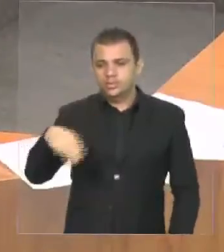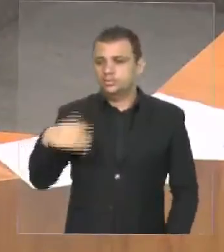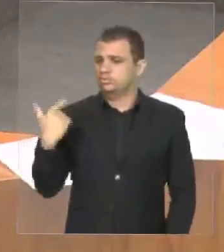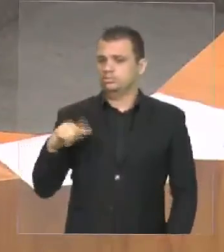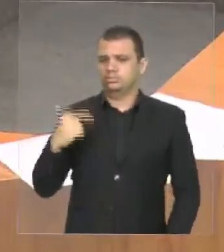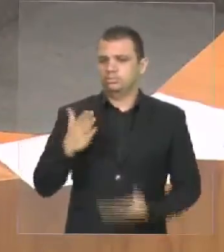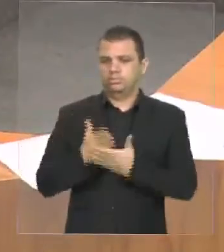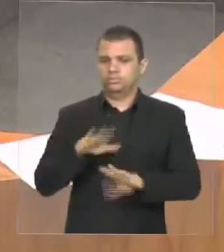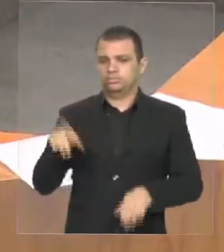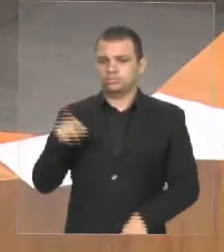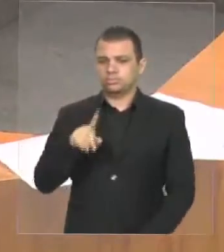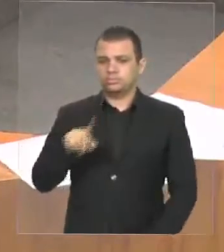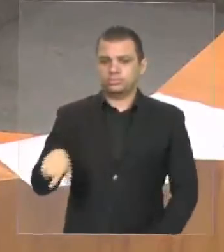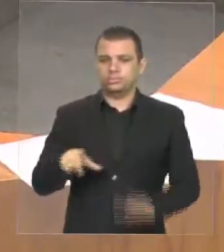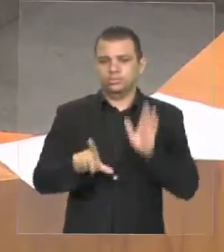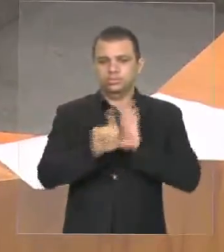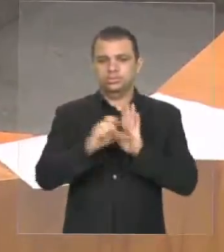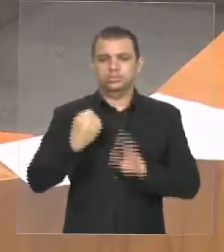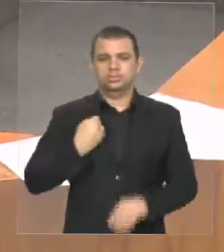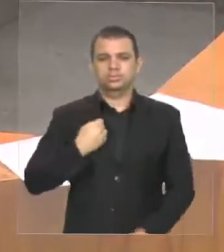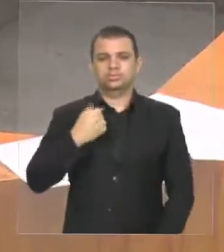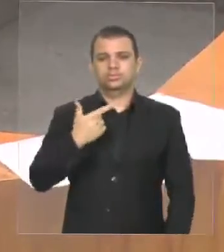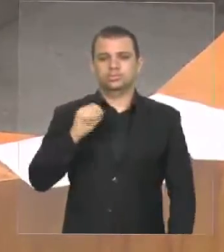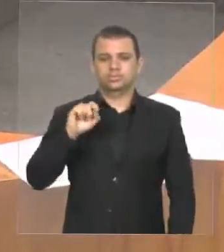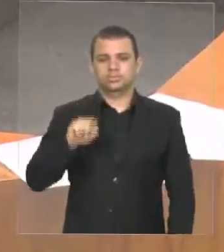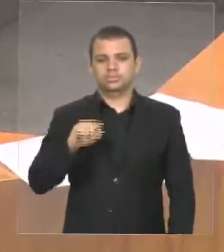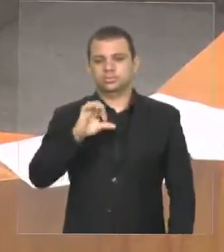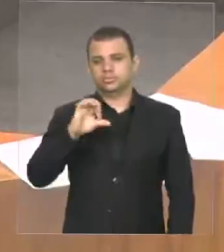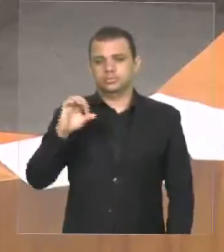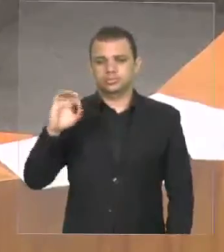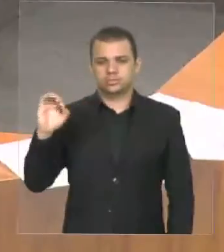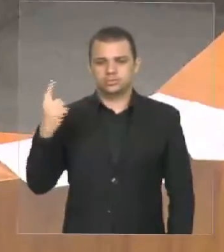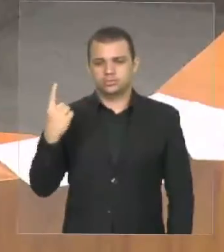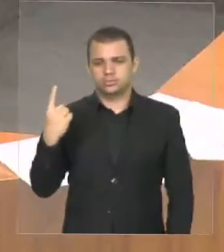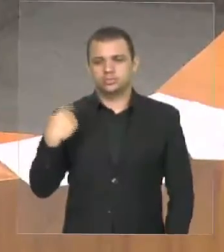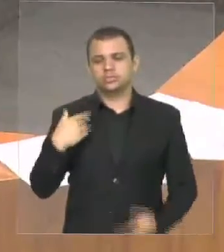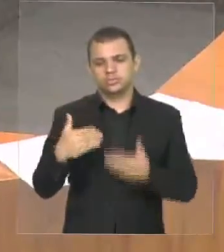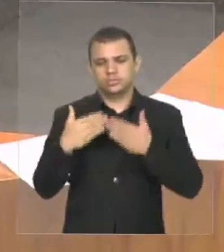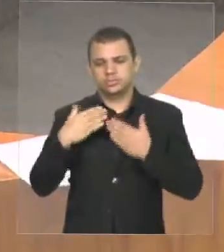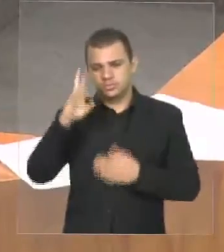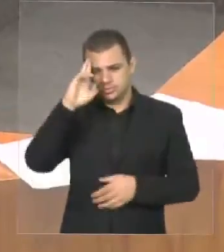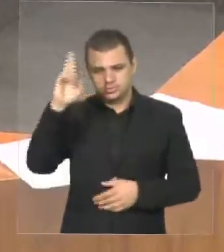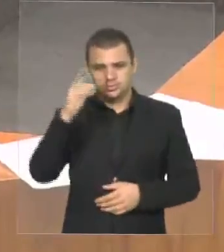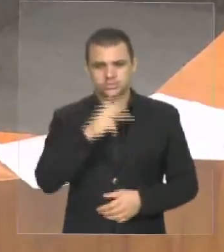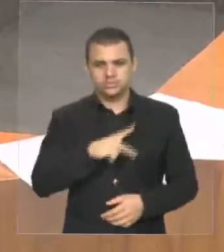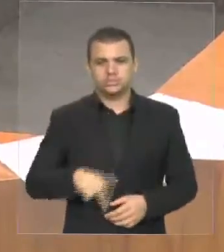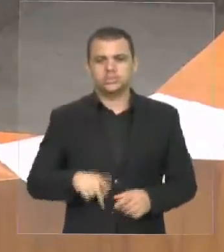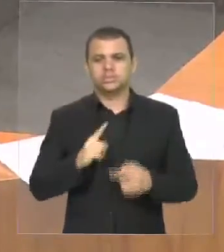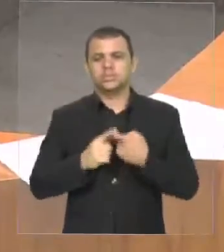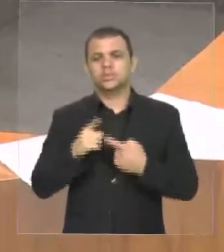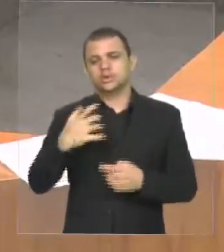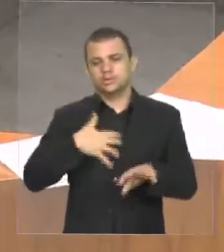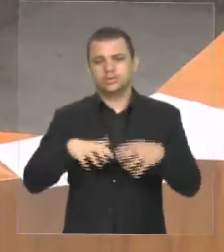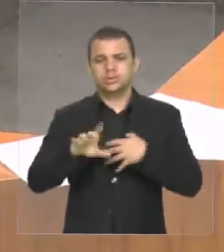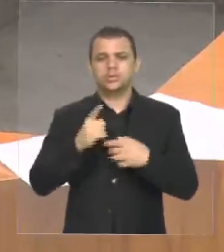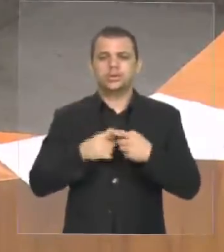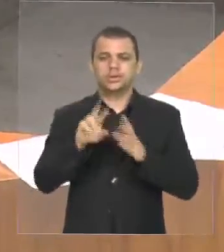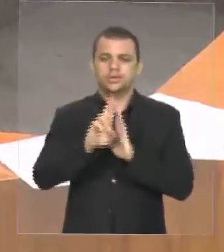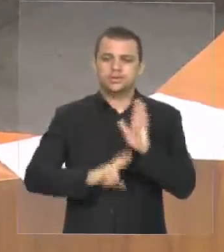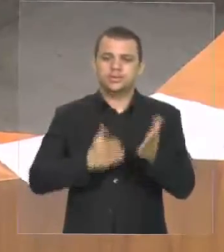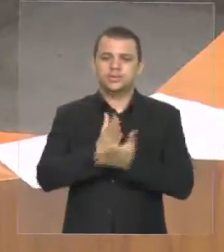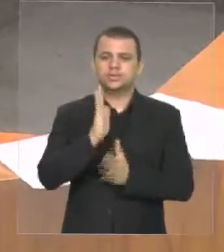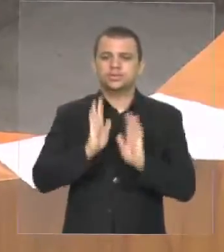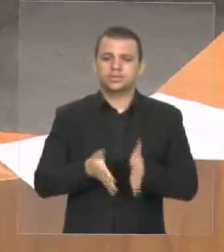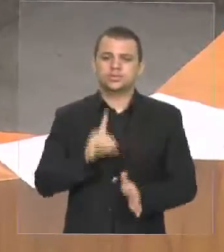peço a Vossa Excelência, e isso não causará nenhum prejuízo, é contando com a sensibilidade de Vossa Excelência, já que o relatório foi aprovado com